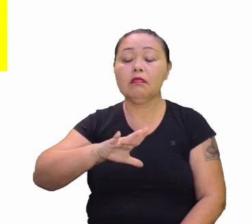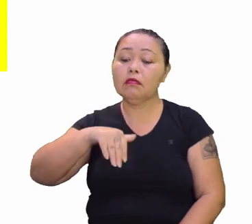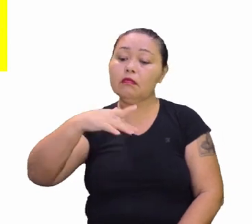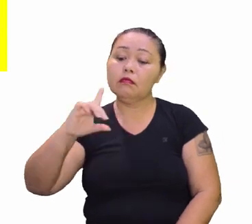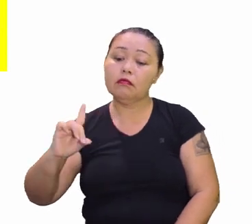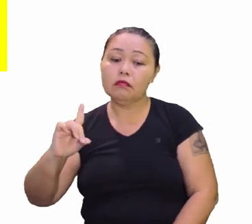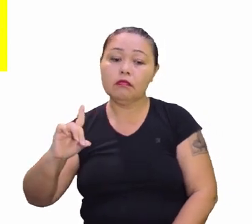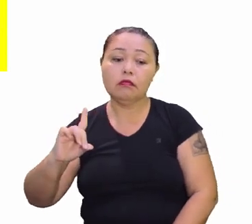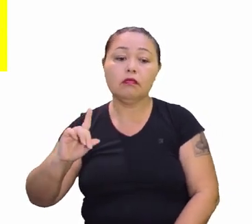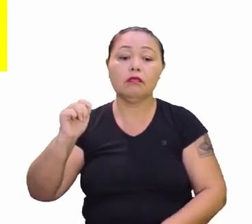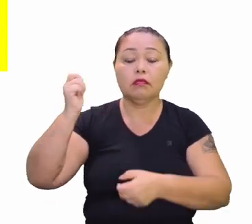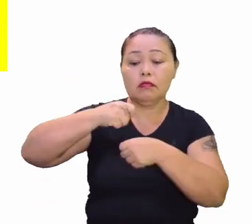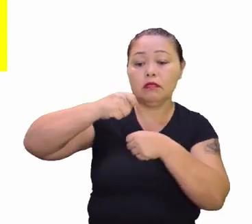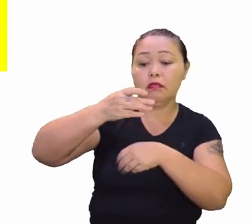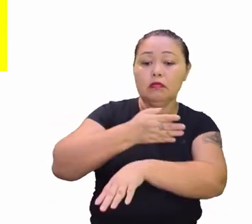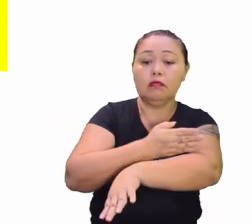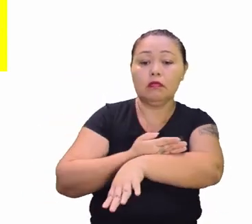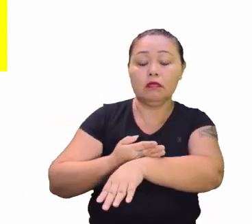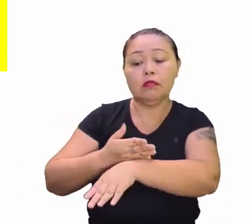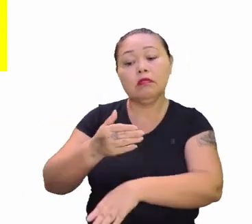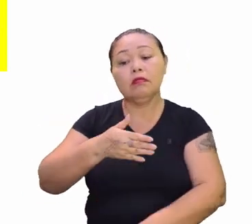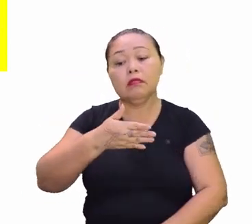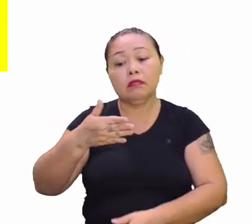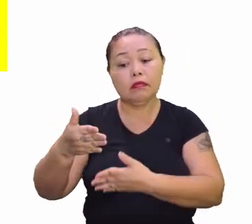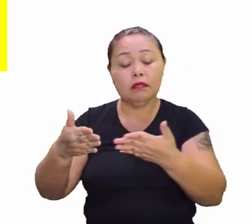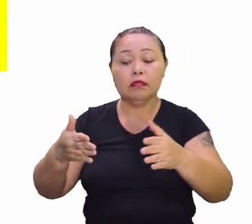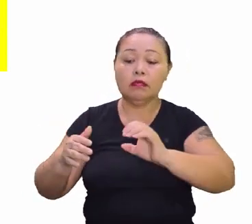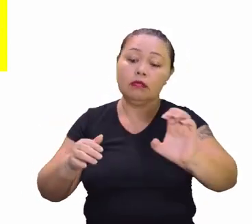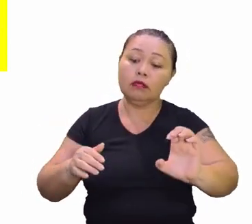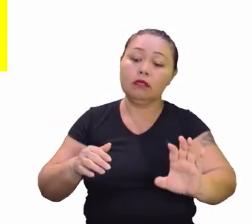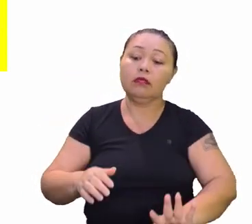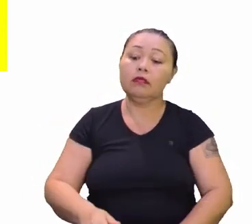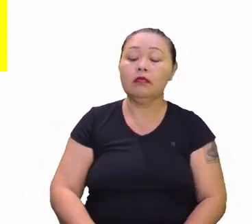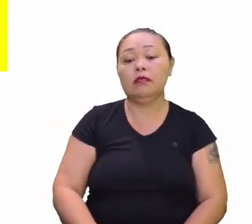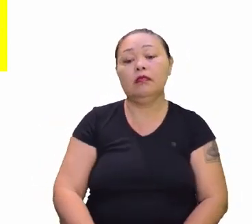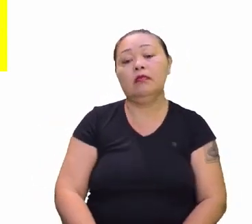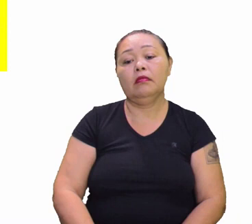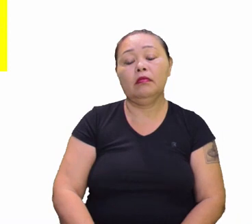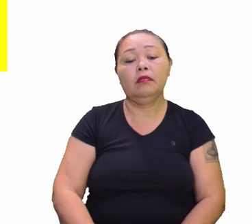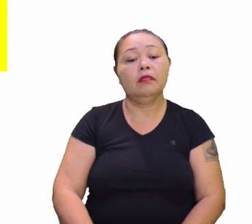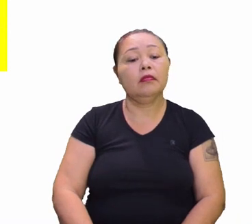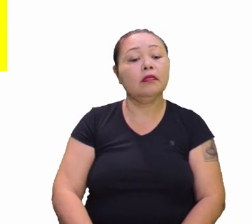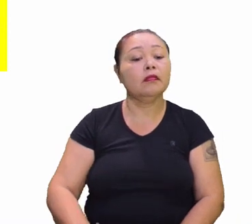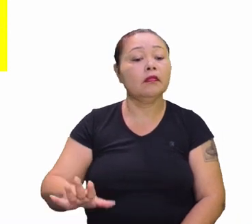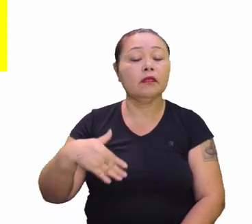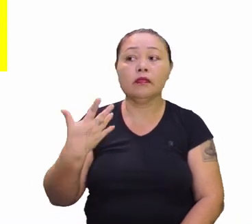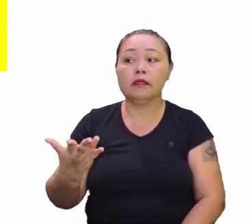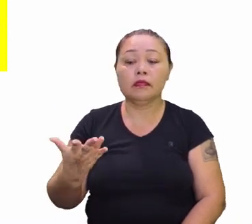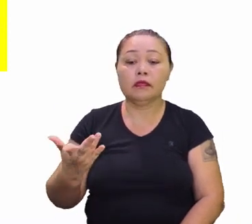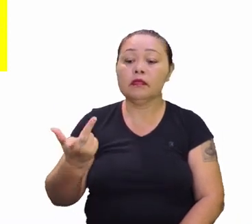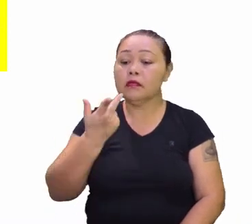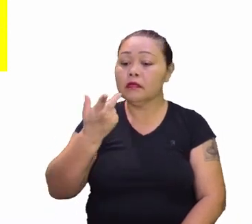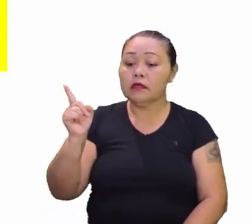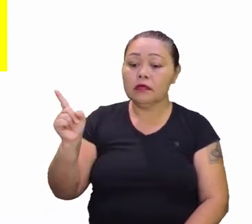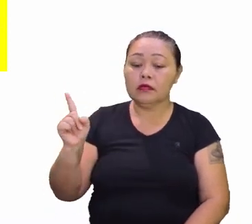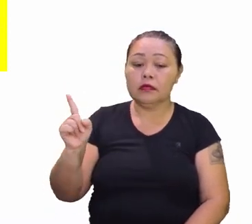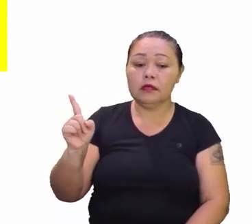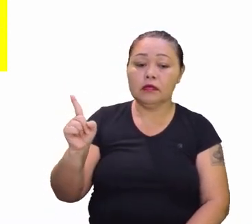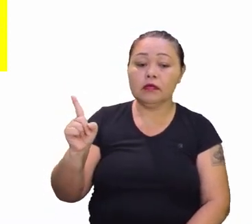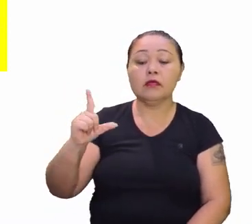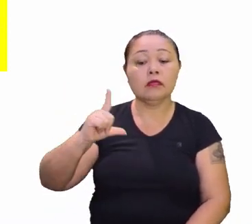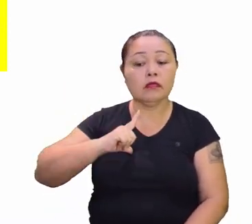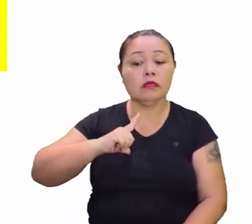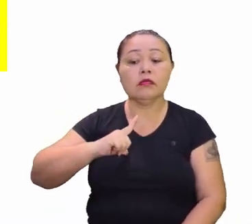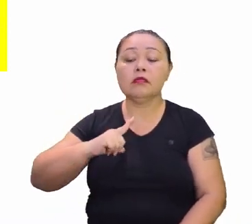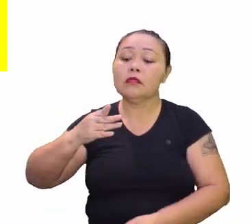direita, e Machadinho e Branco pela margem esquerda. Então, está falando ali, tendo